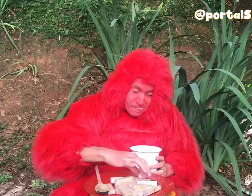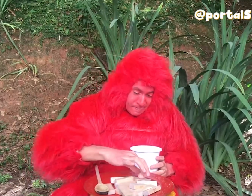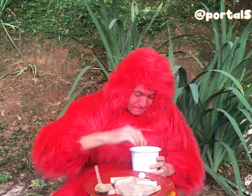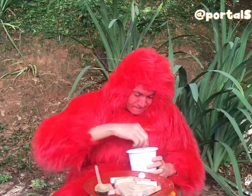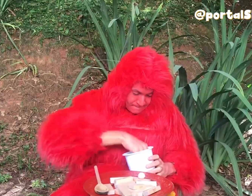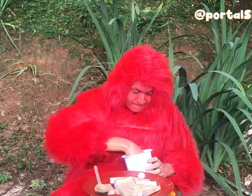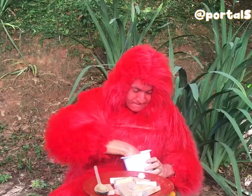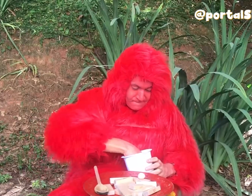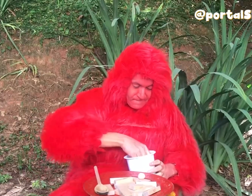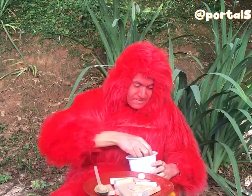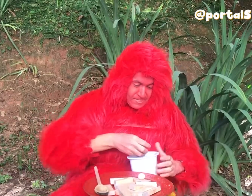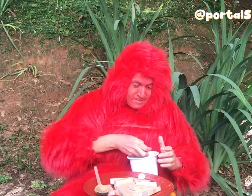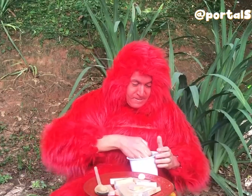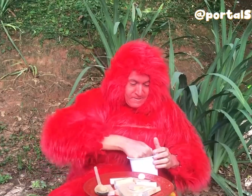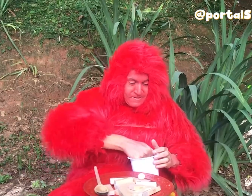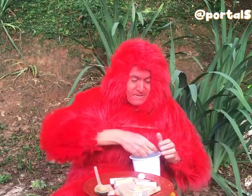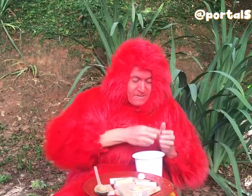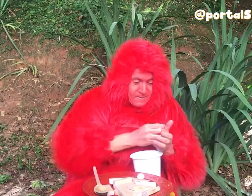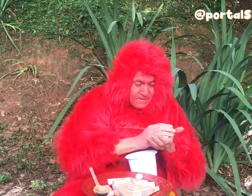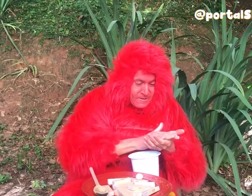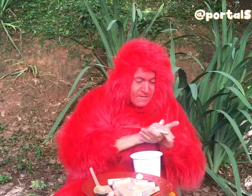Um bolinho de minhoca.